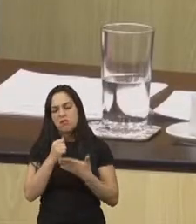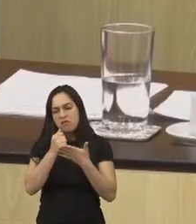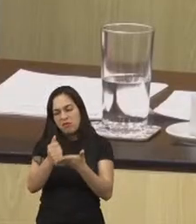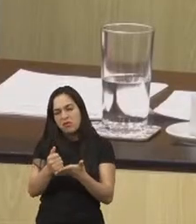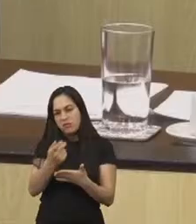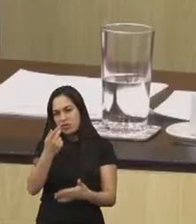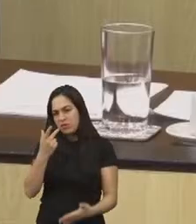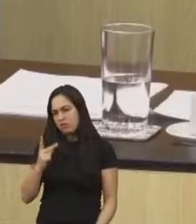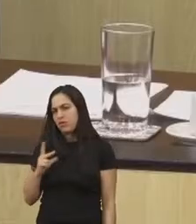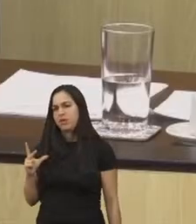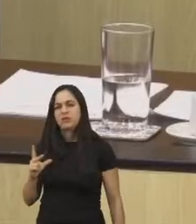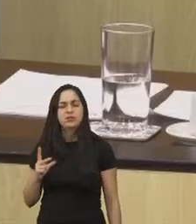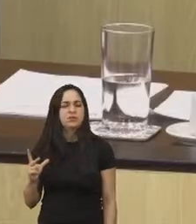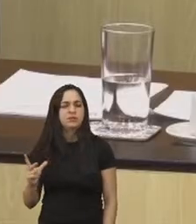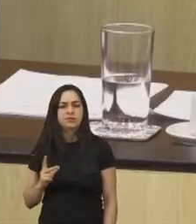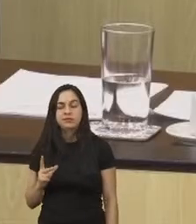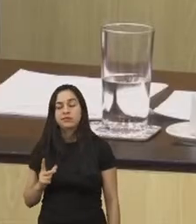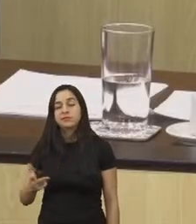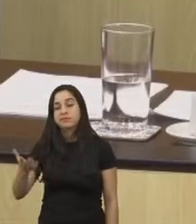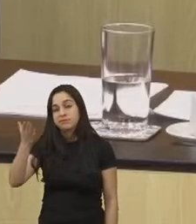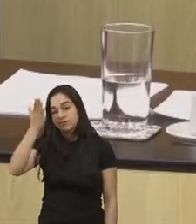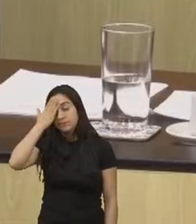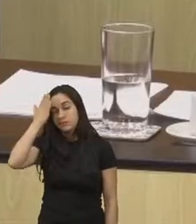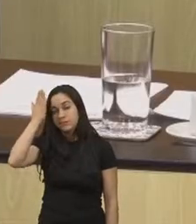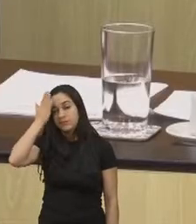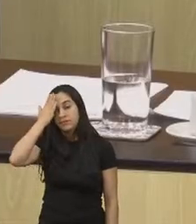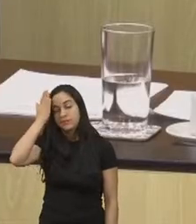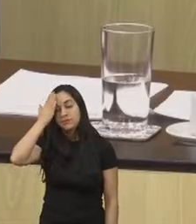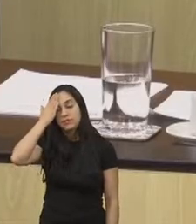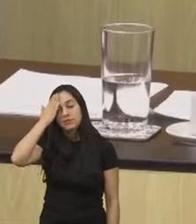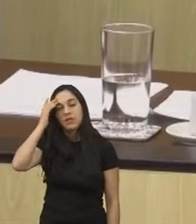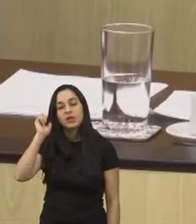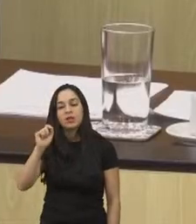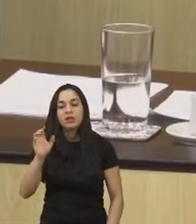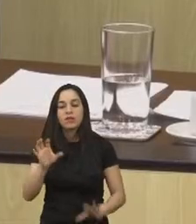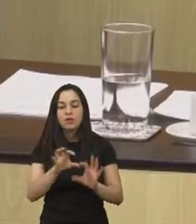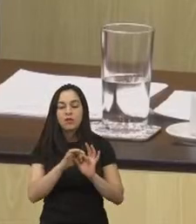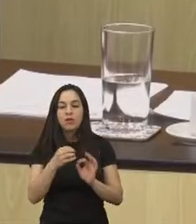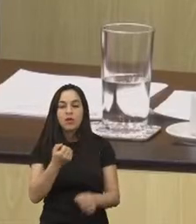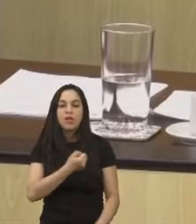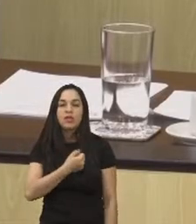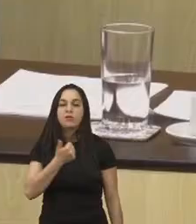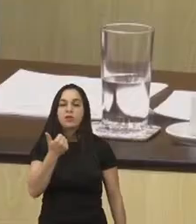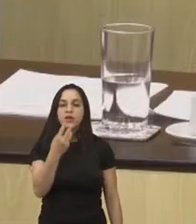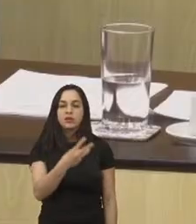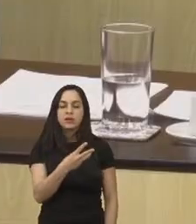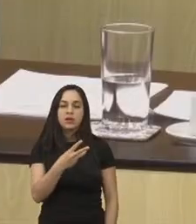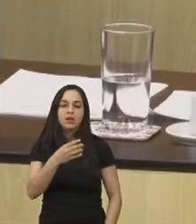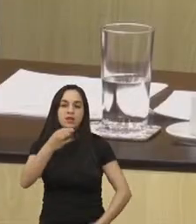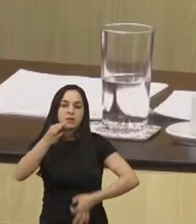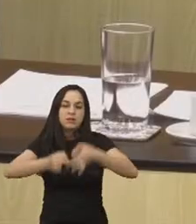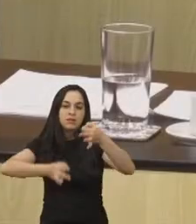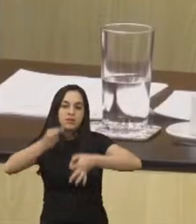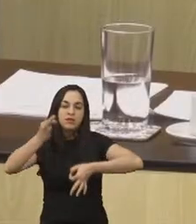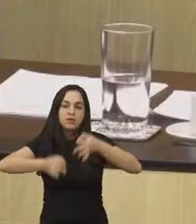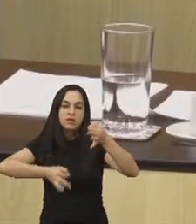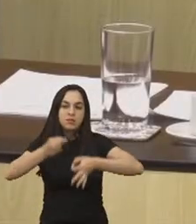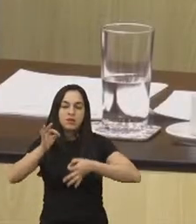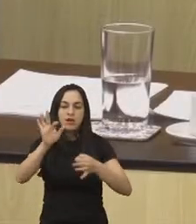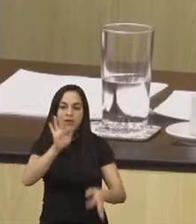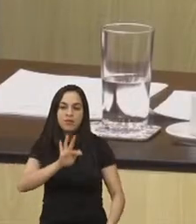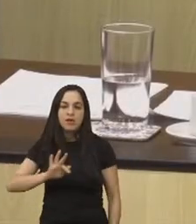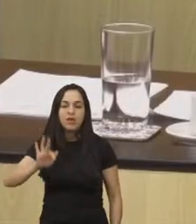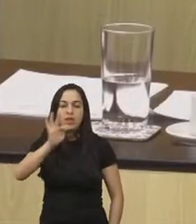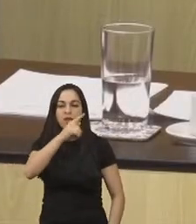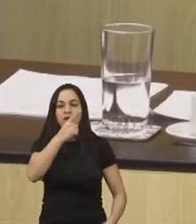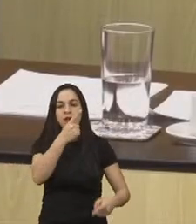pessoais, considerando o teor da súmula vinculante número 13 do Supremo Tribunal Federal, que proíbe